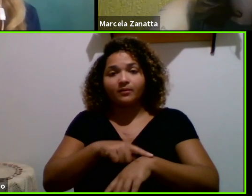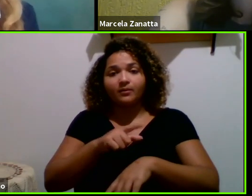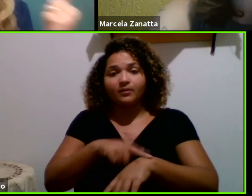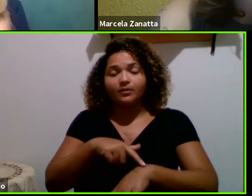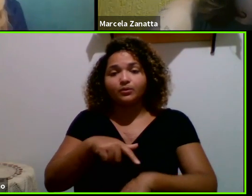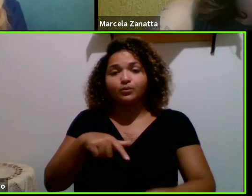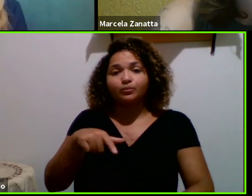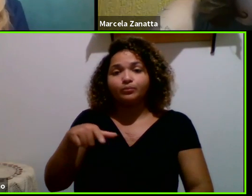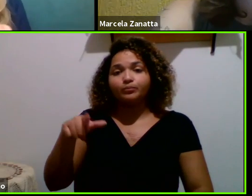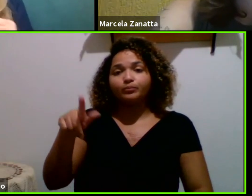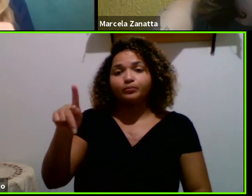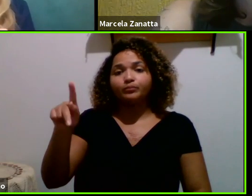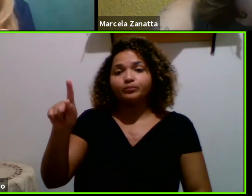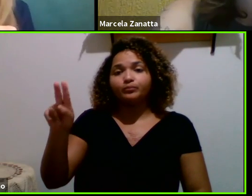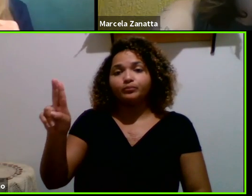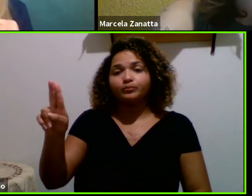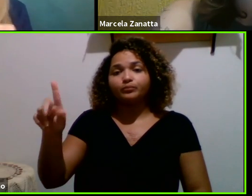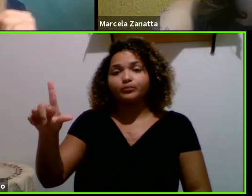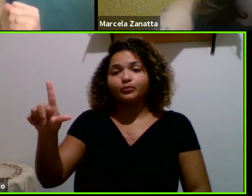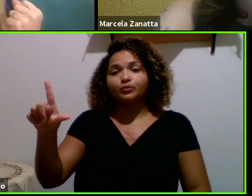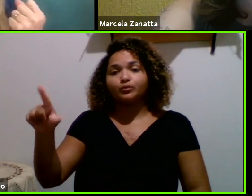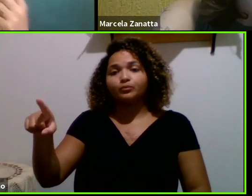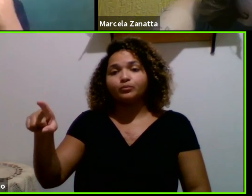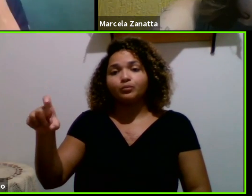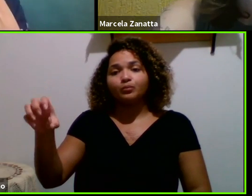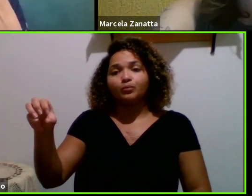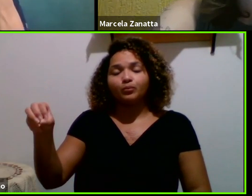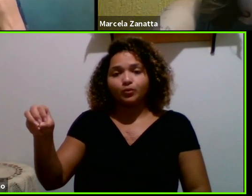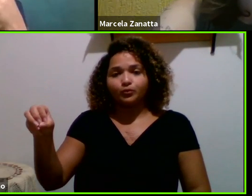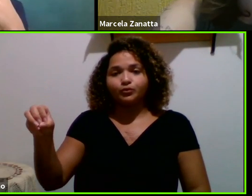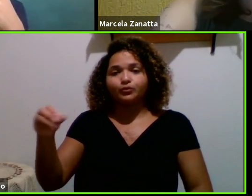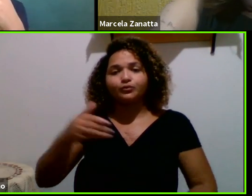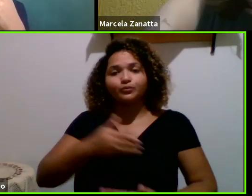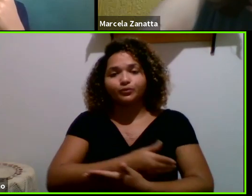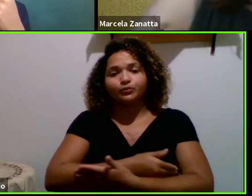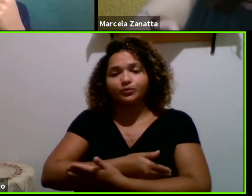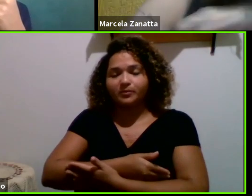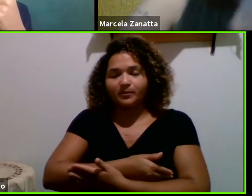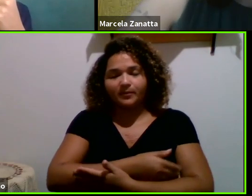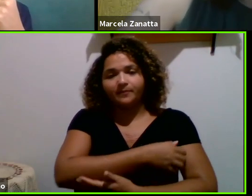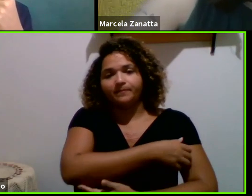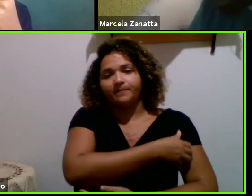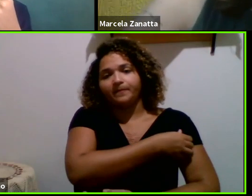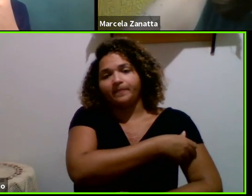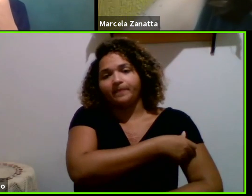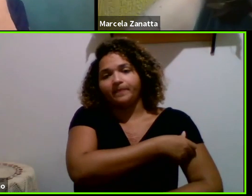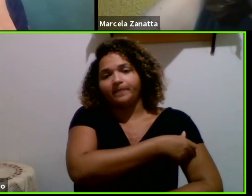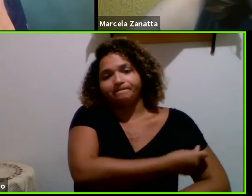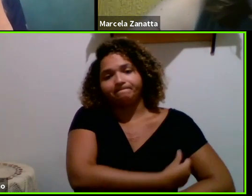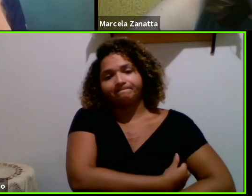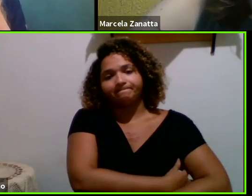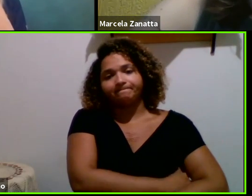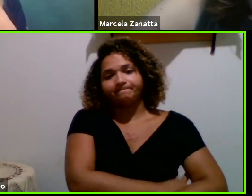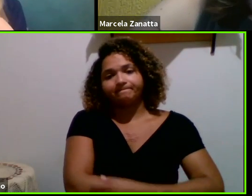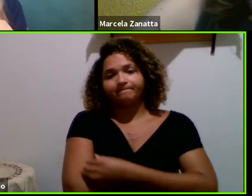puxo voluntário. Tem uma pergunta, Má, que fala exatamente isso.